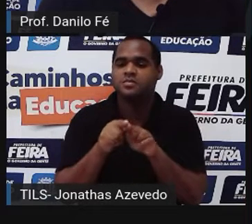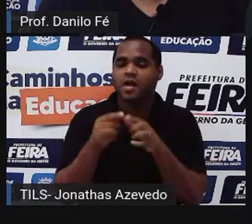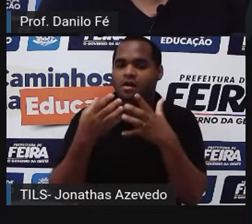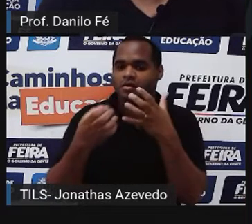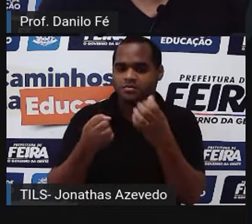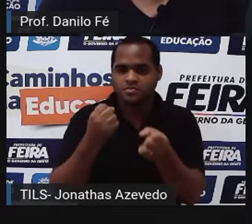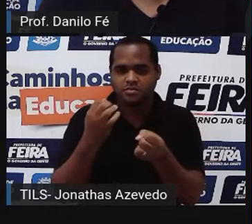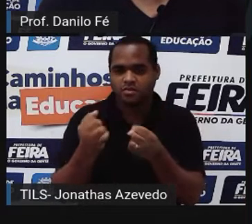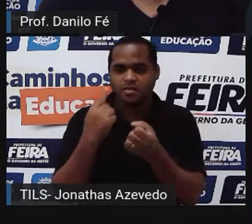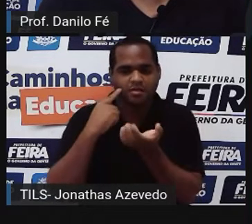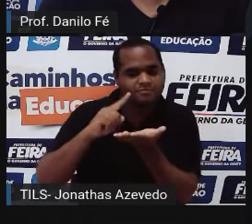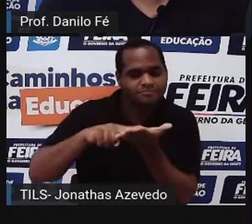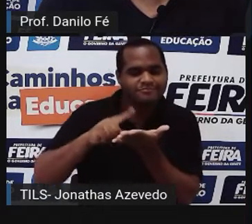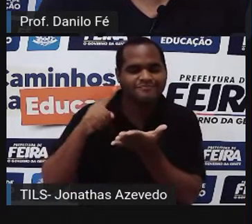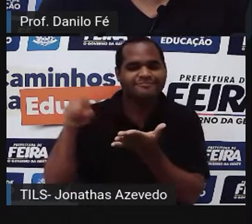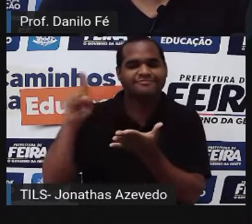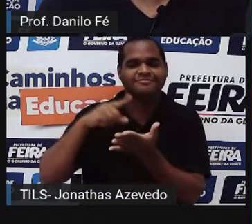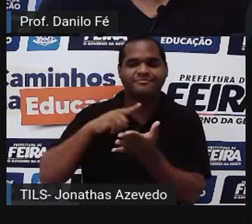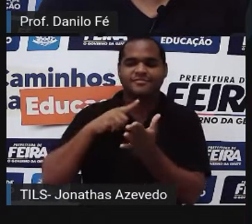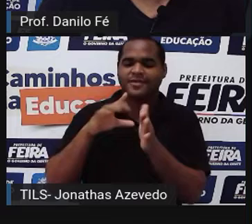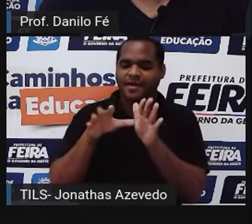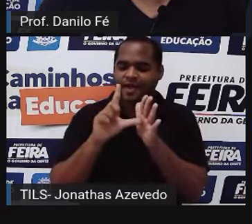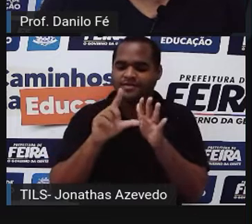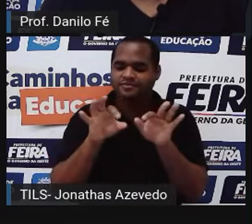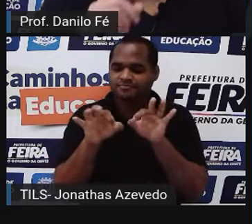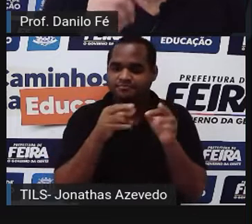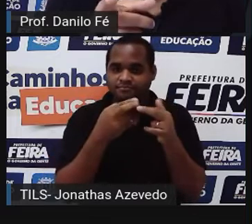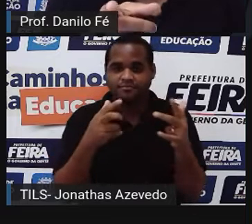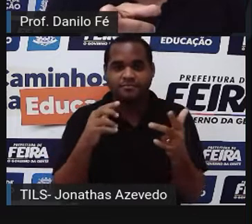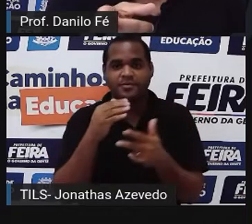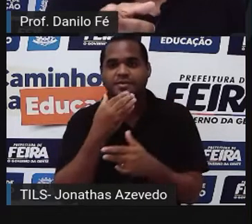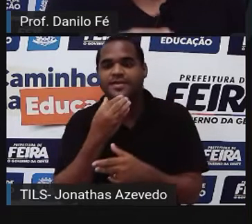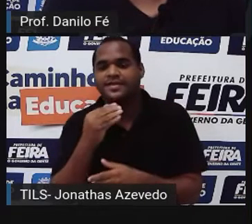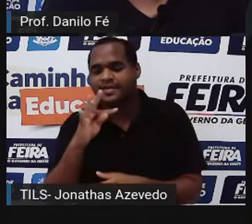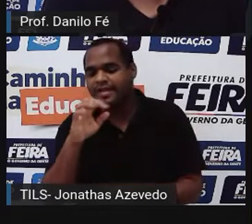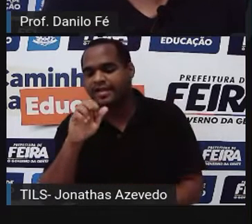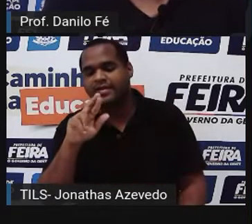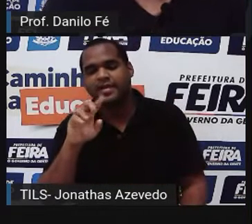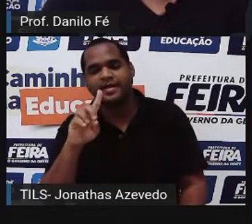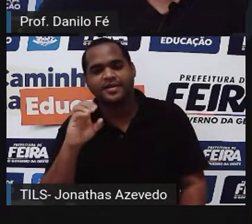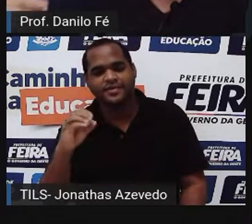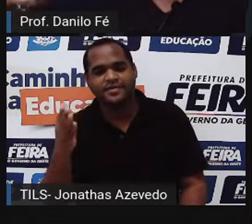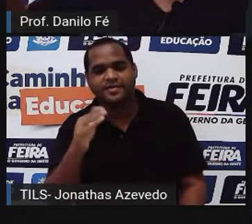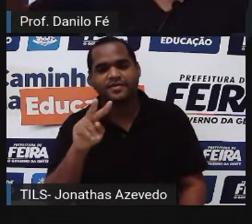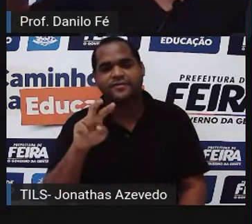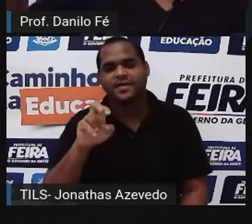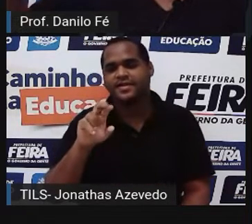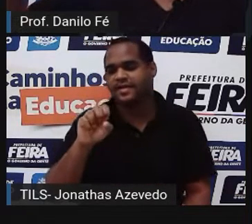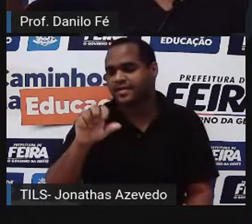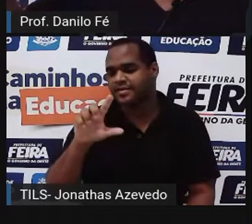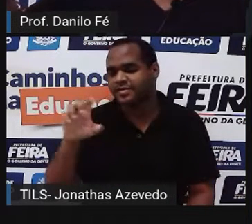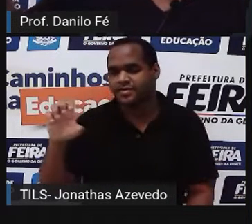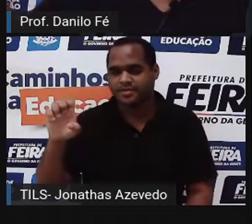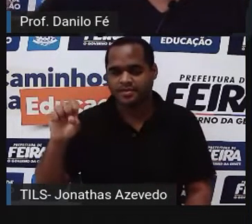que era acordado lá no Tratado de Versalhes. Que vocês lembram, né? Quando a